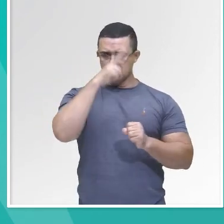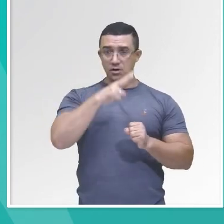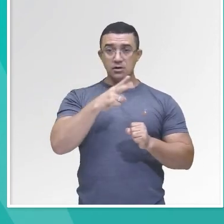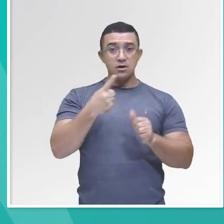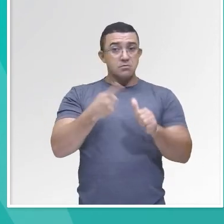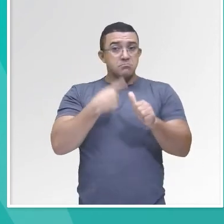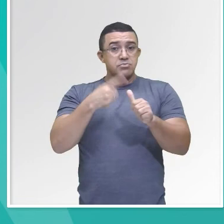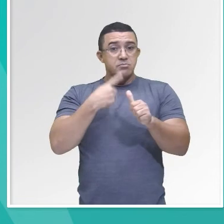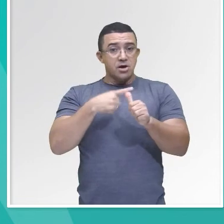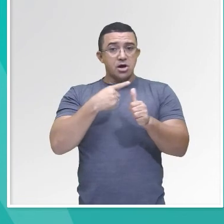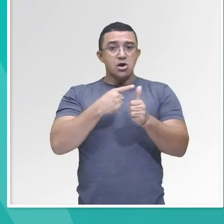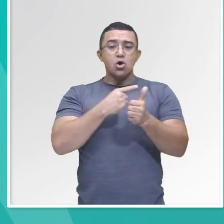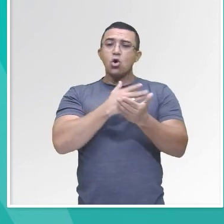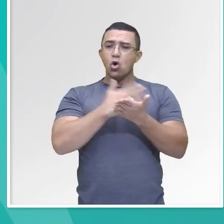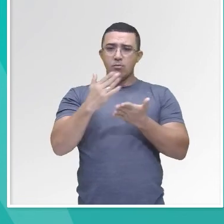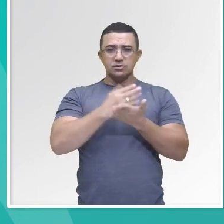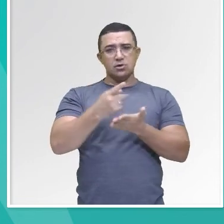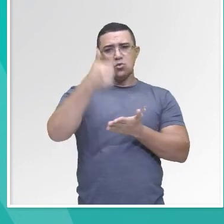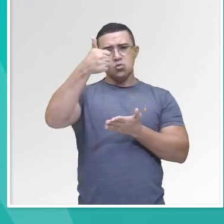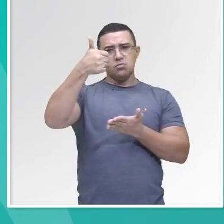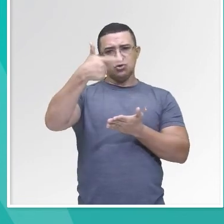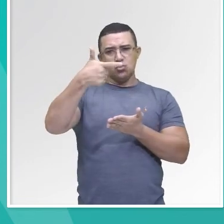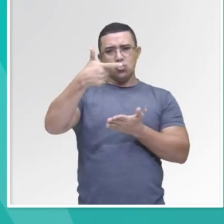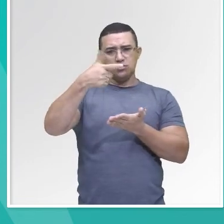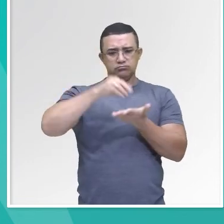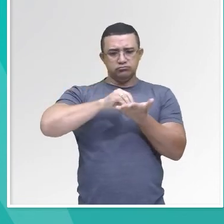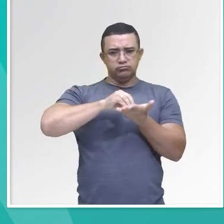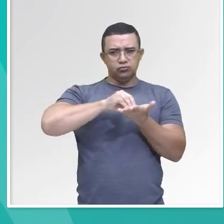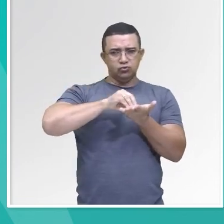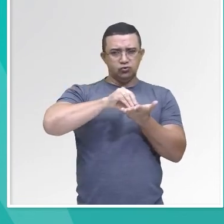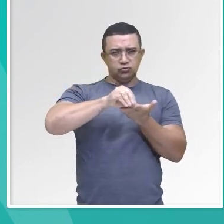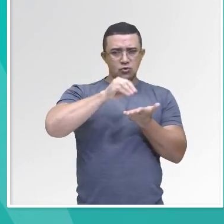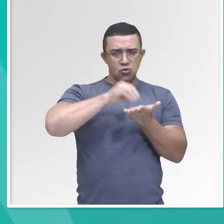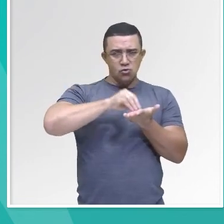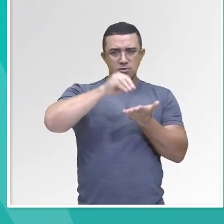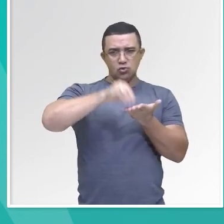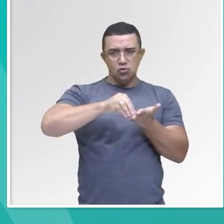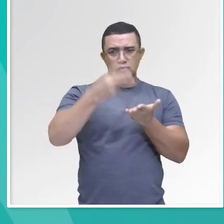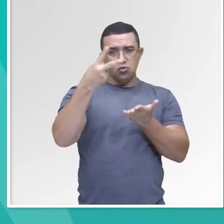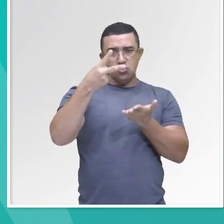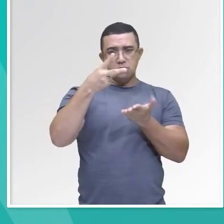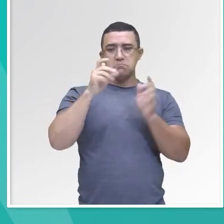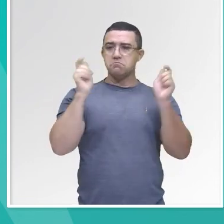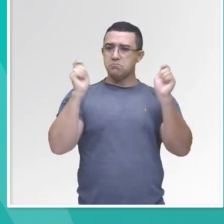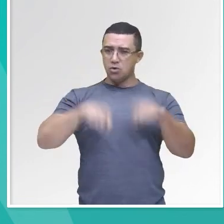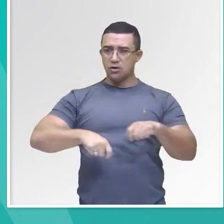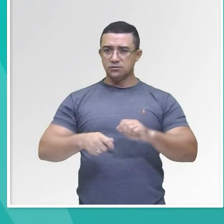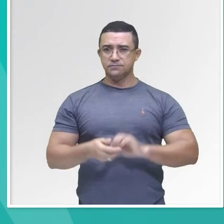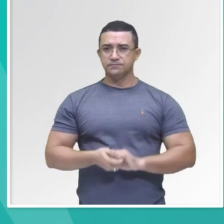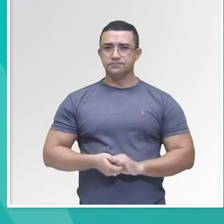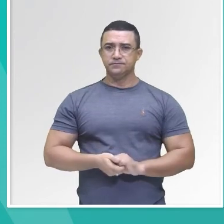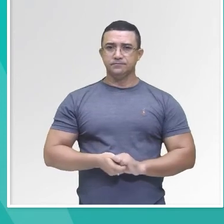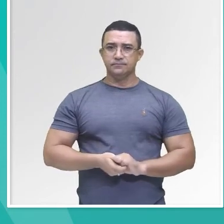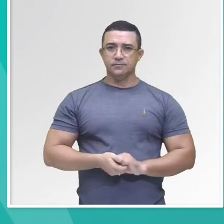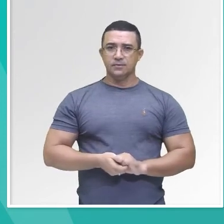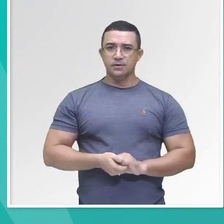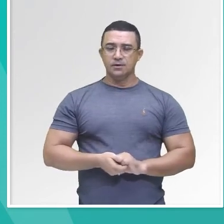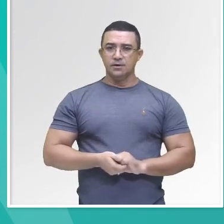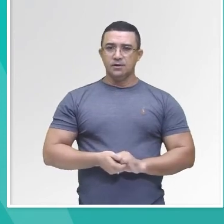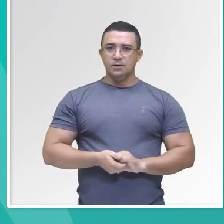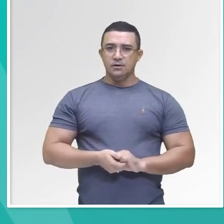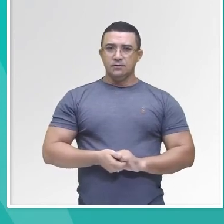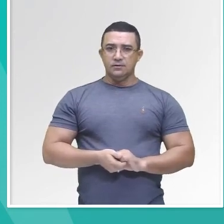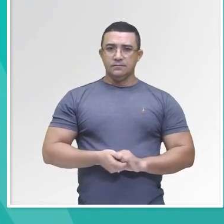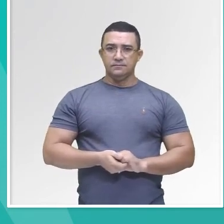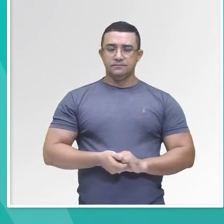andar uma ou duas casas com ele, tá certo? Lembrando que eu não posso,